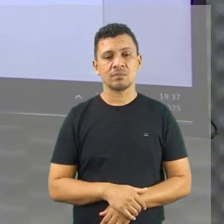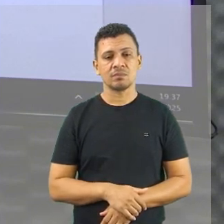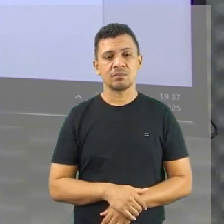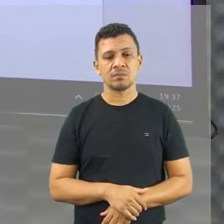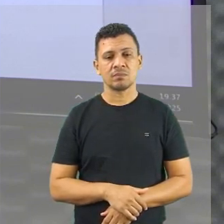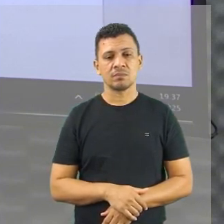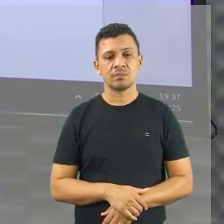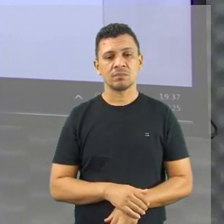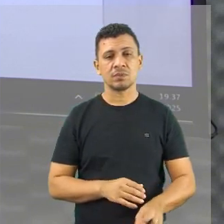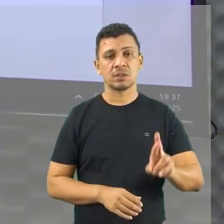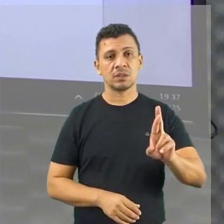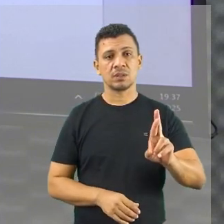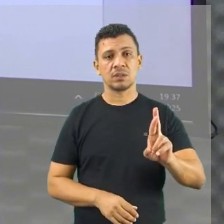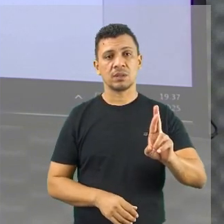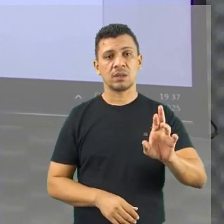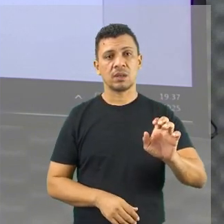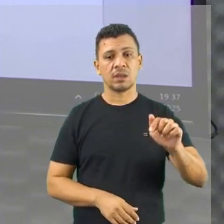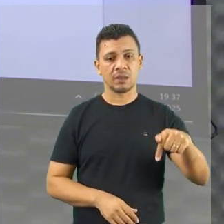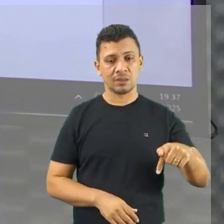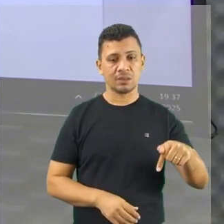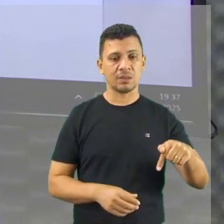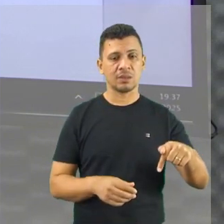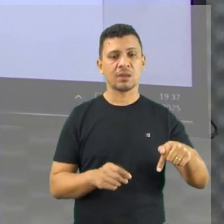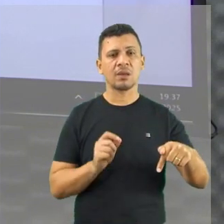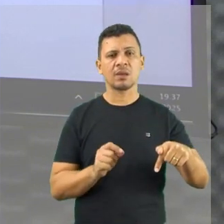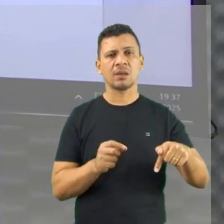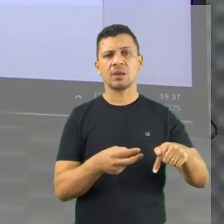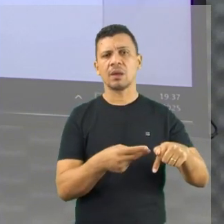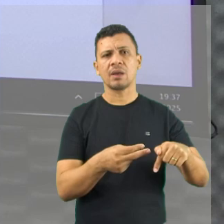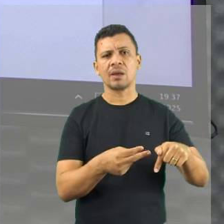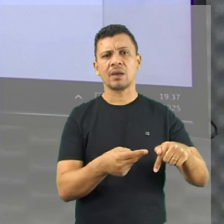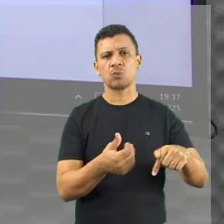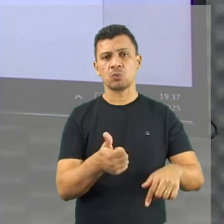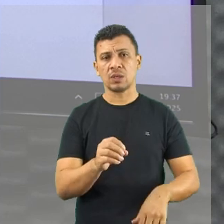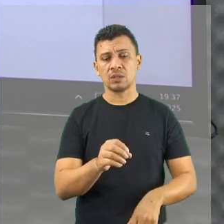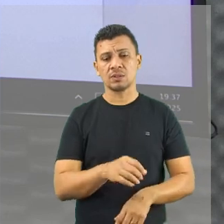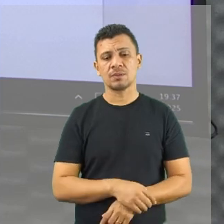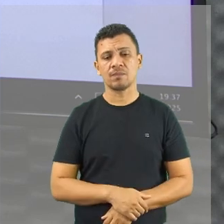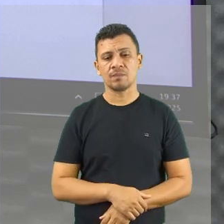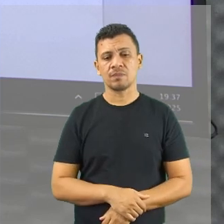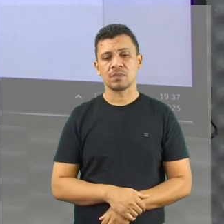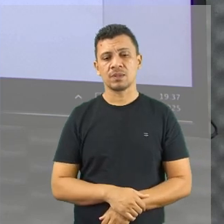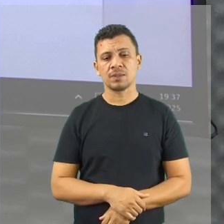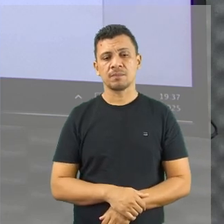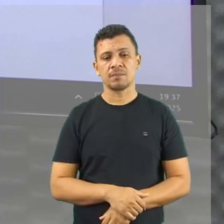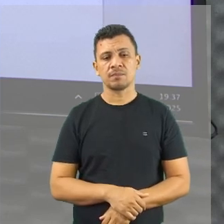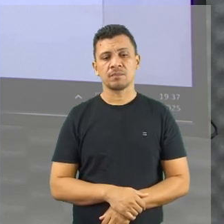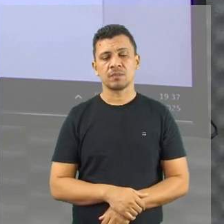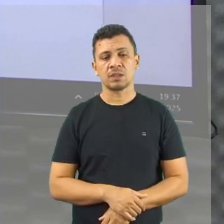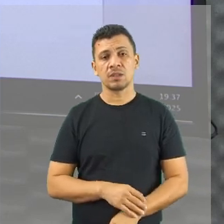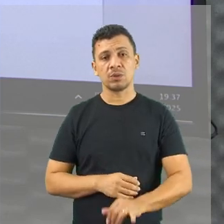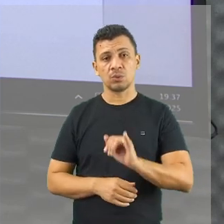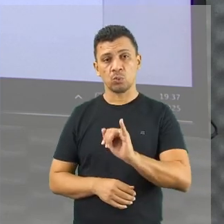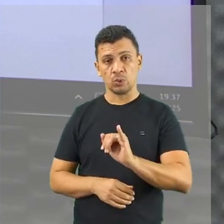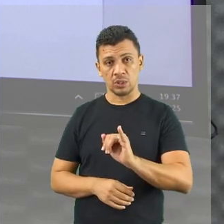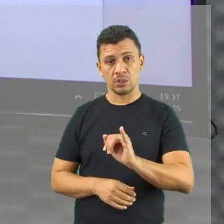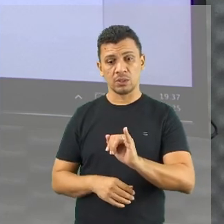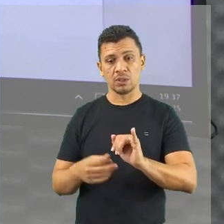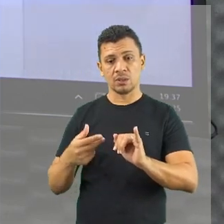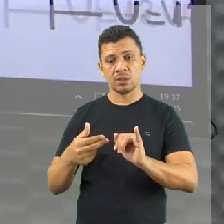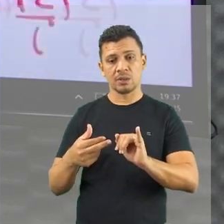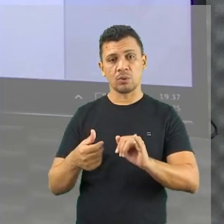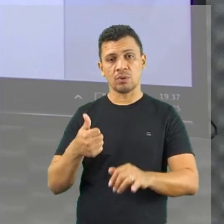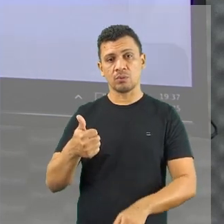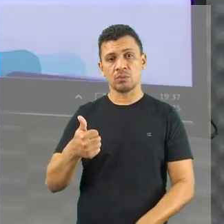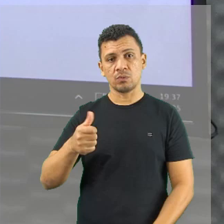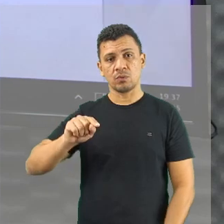a resistência equivalente do circuito aí ele pediu a resistência equivalente que é 10, já deu para matar que era a letra A, e a corrente é